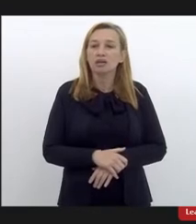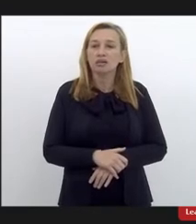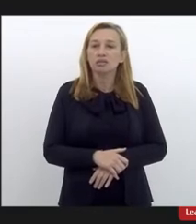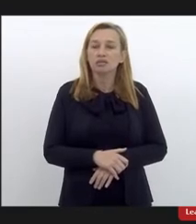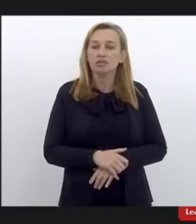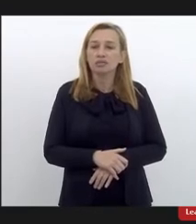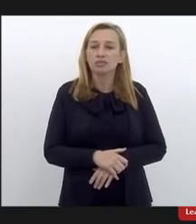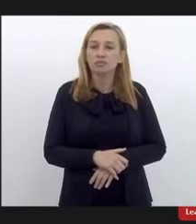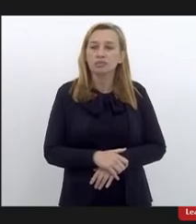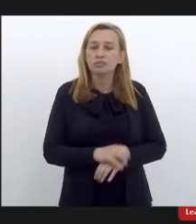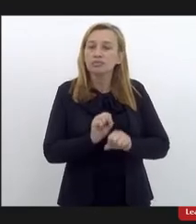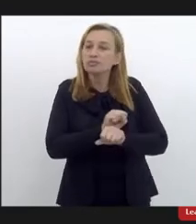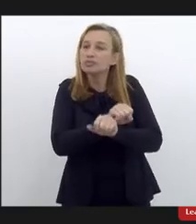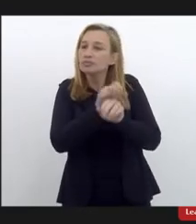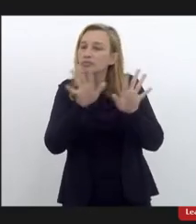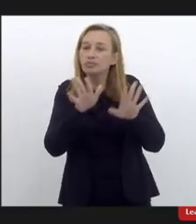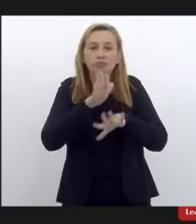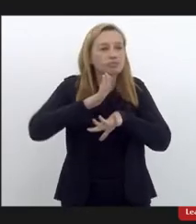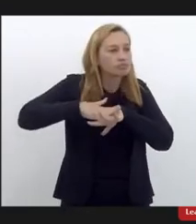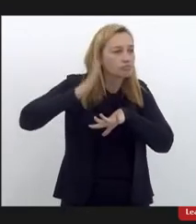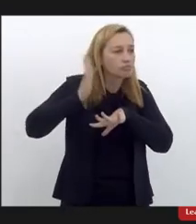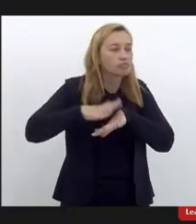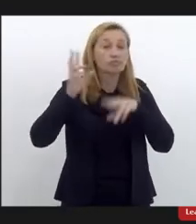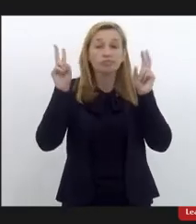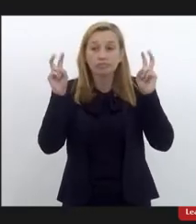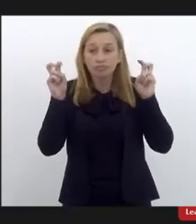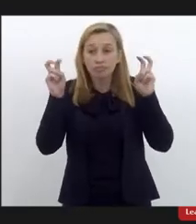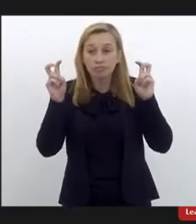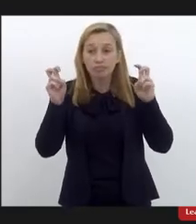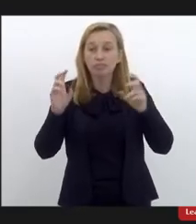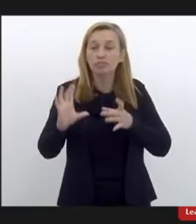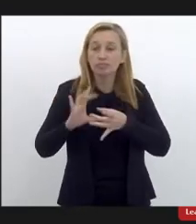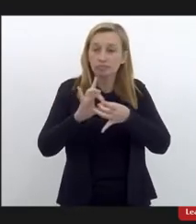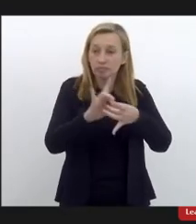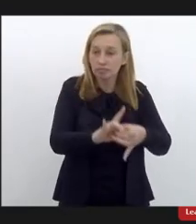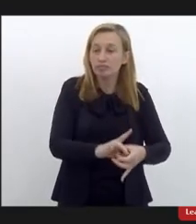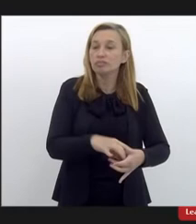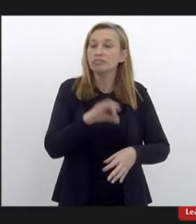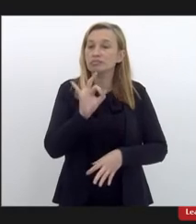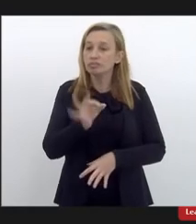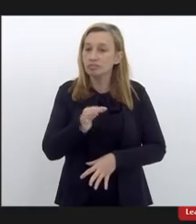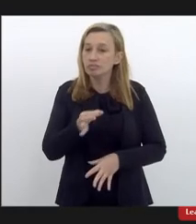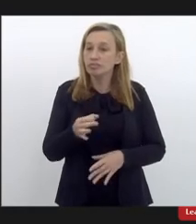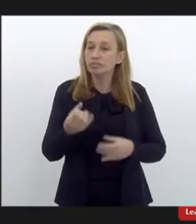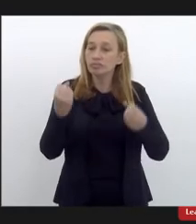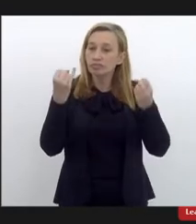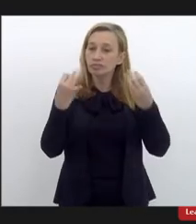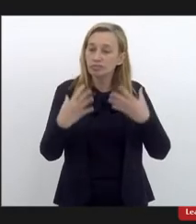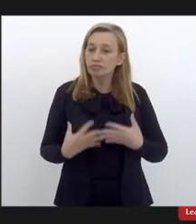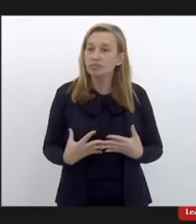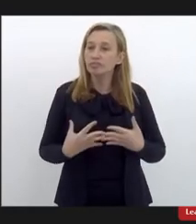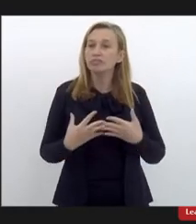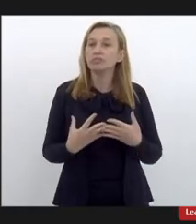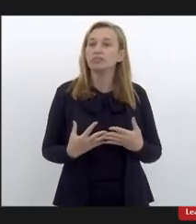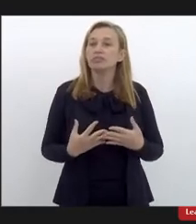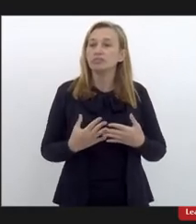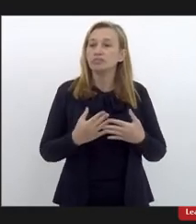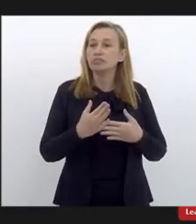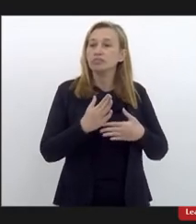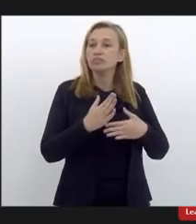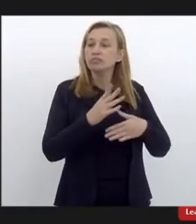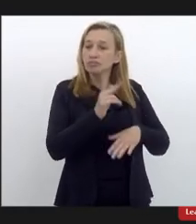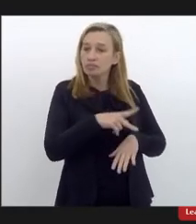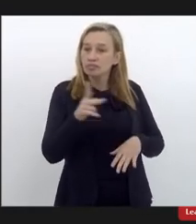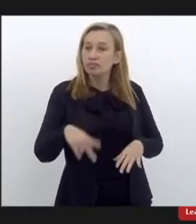que vem esclarecer ainda mais isso, né, na linha D, lá, especificar os cargos de